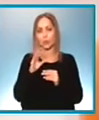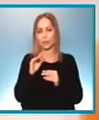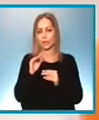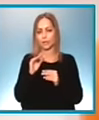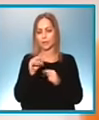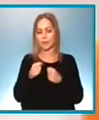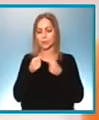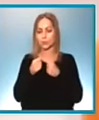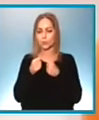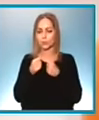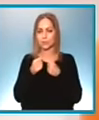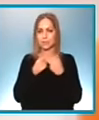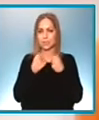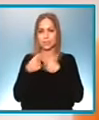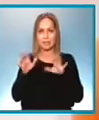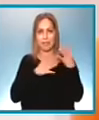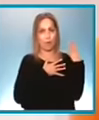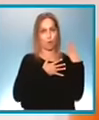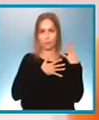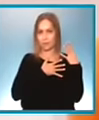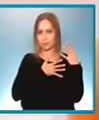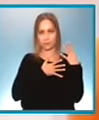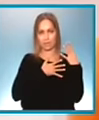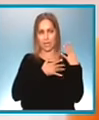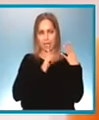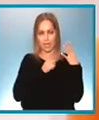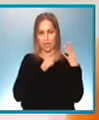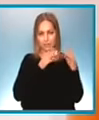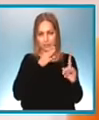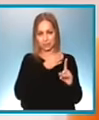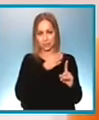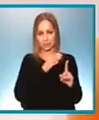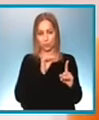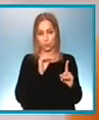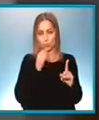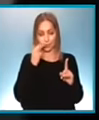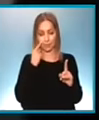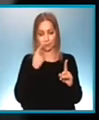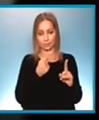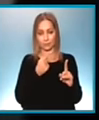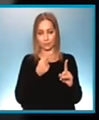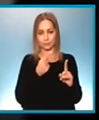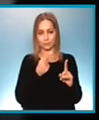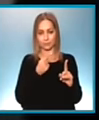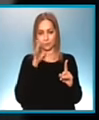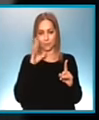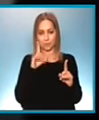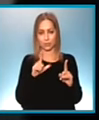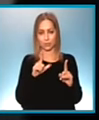nunca mais consegui deixar o fado, nem pensei. E aliás, quando vi a primeira vez em Lisboa,